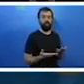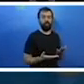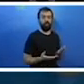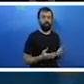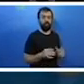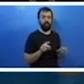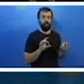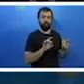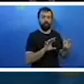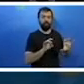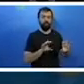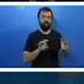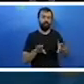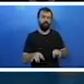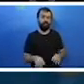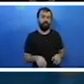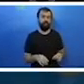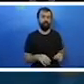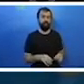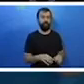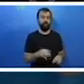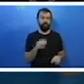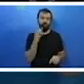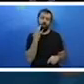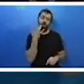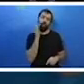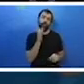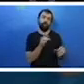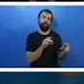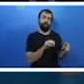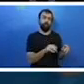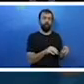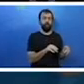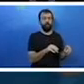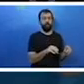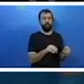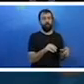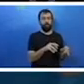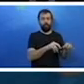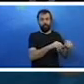mais opção a não ser entregar o ouro na casa de fundição. Então, eu